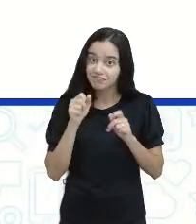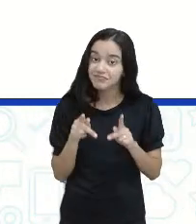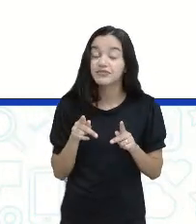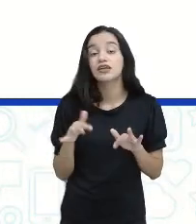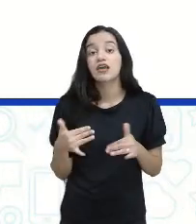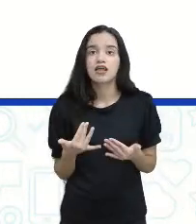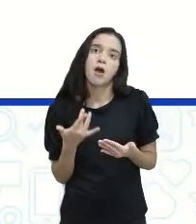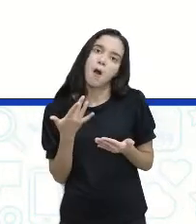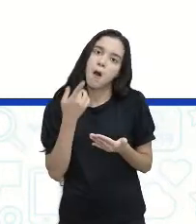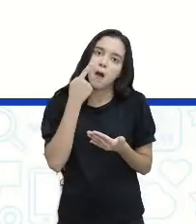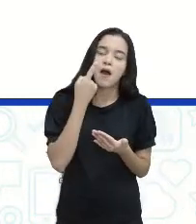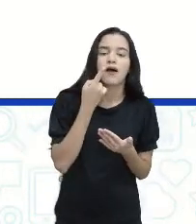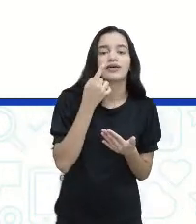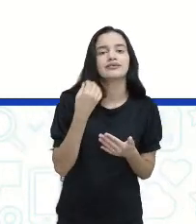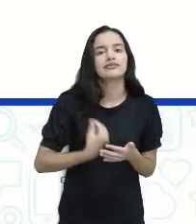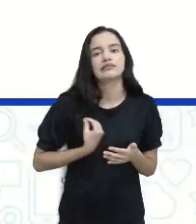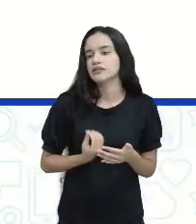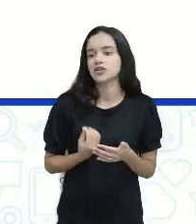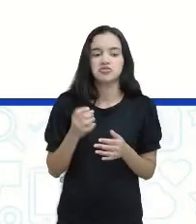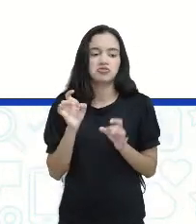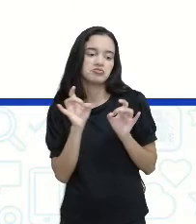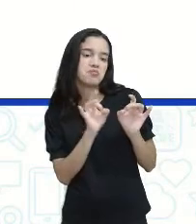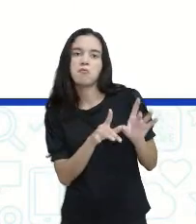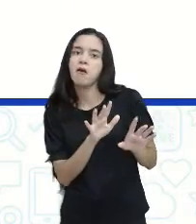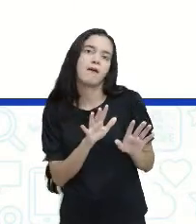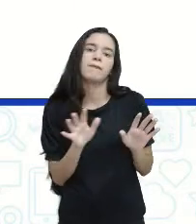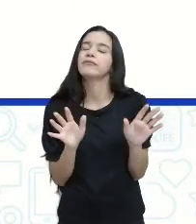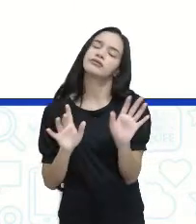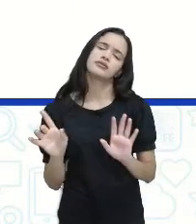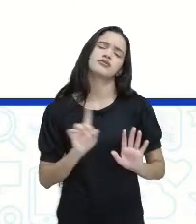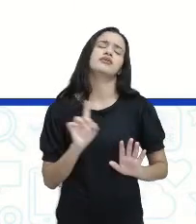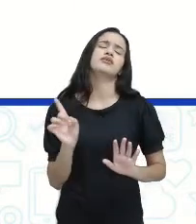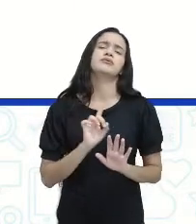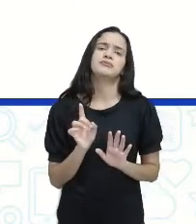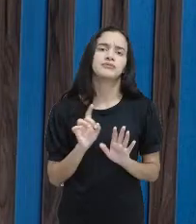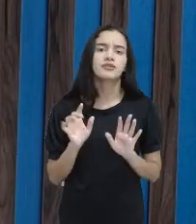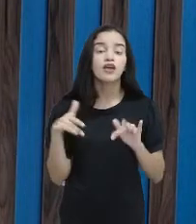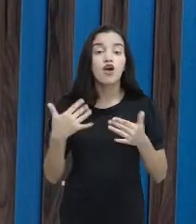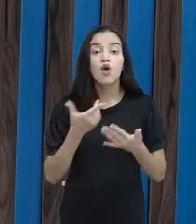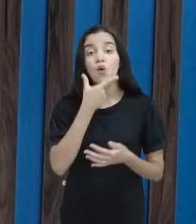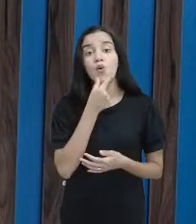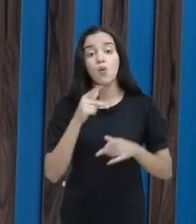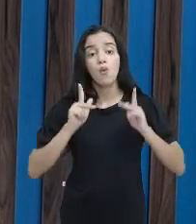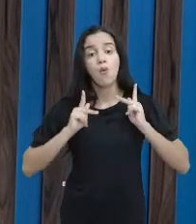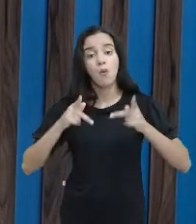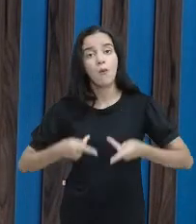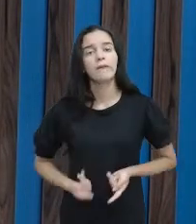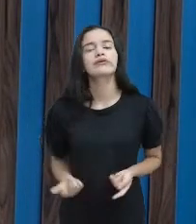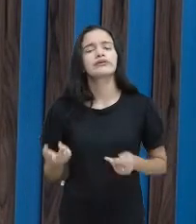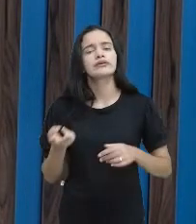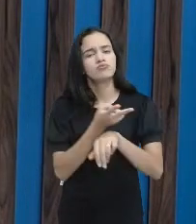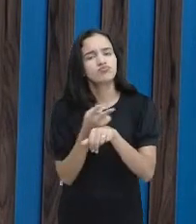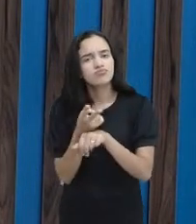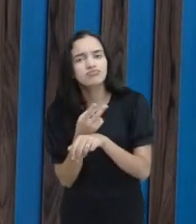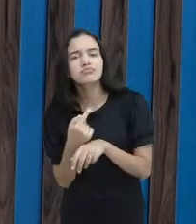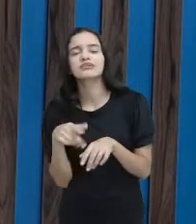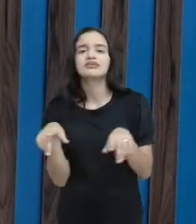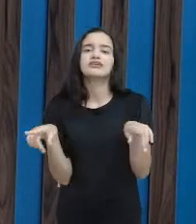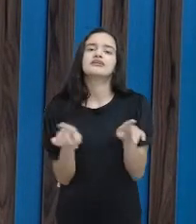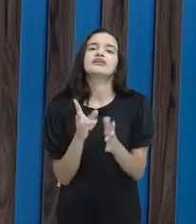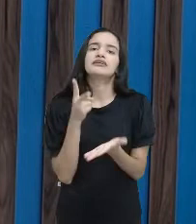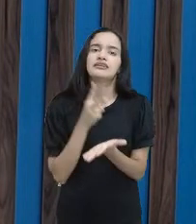não é assim, existe lá e pronto, tá lá na natureza. Não, o homem, ele procura sempre dar